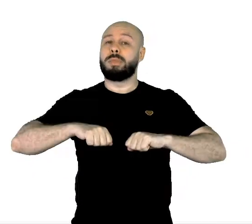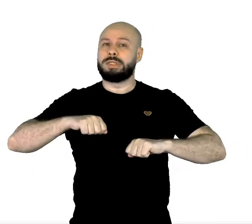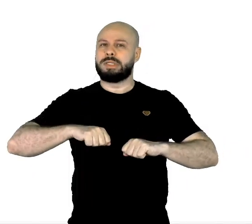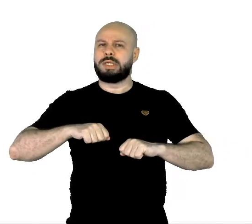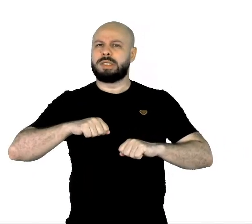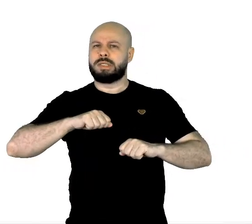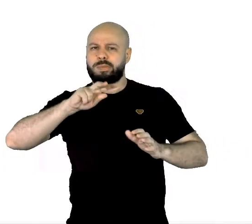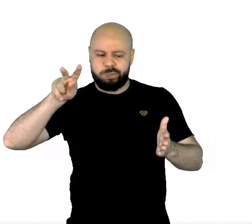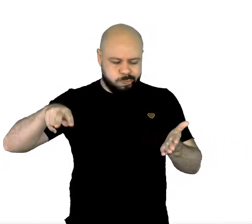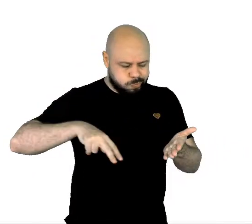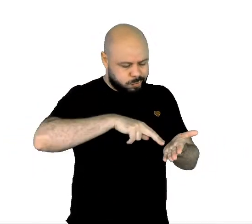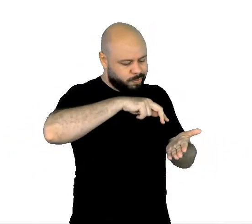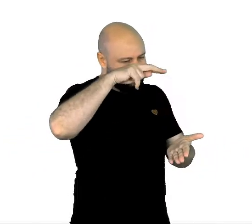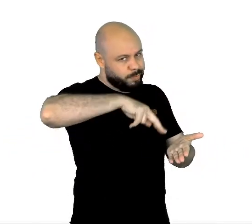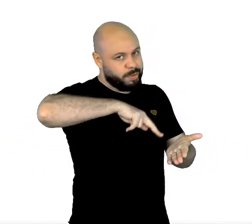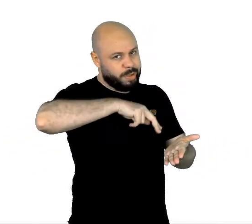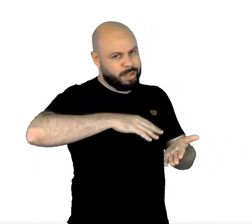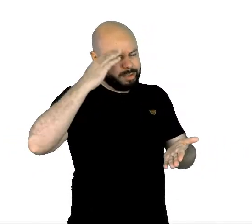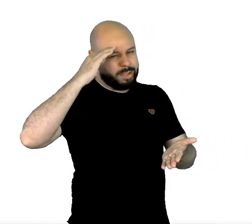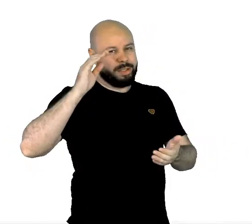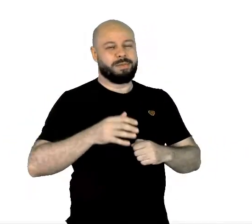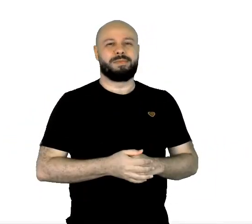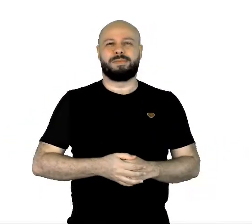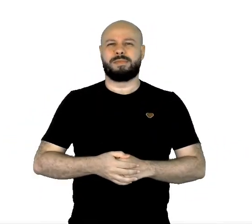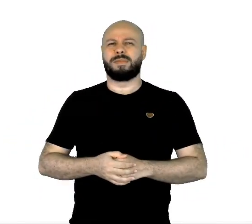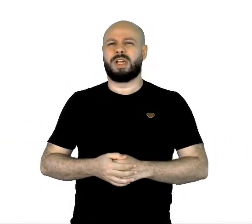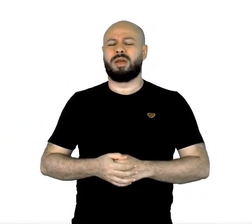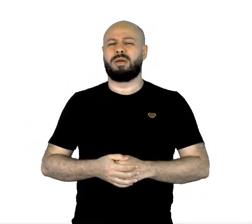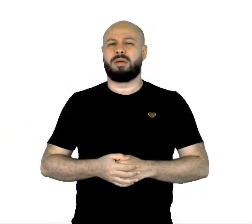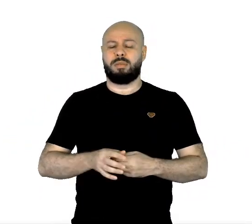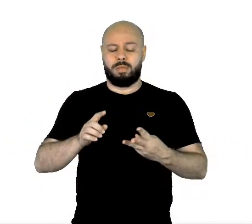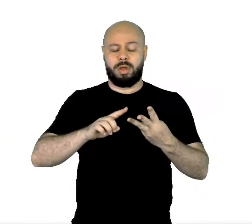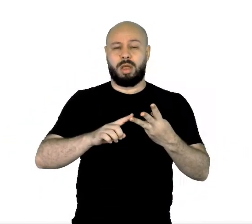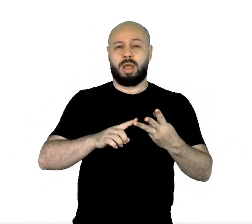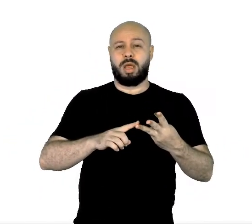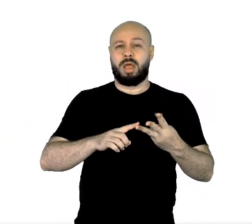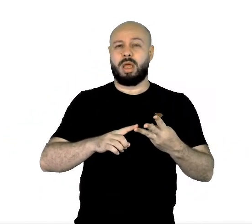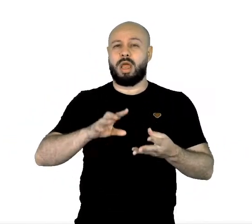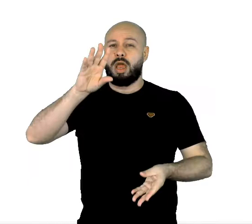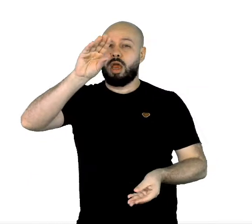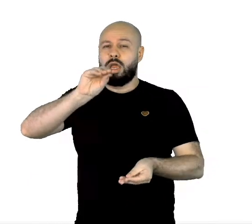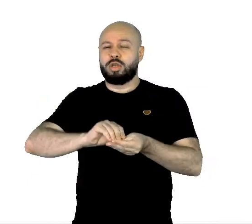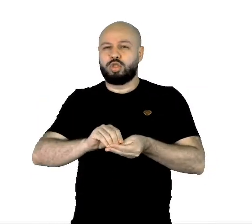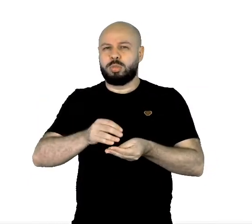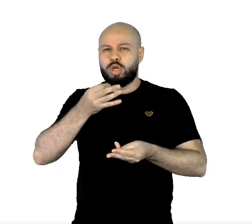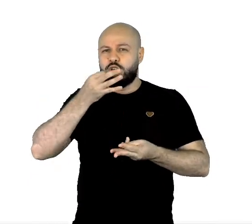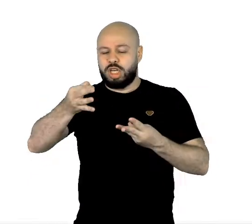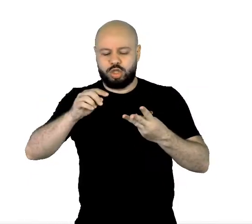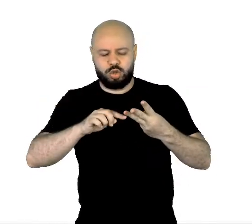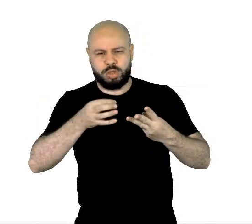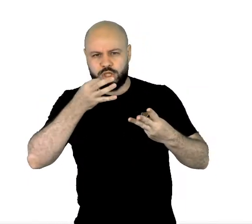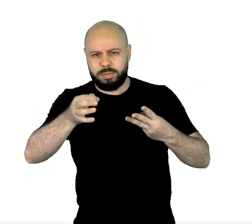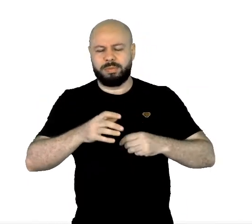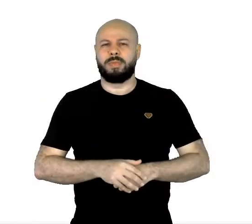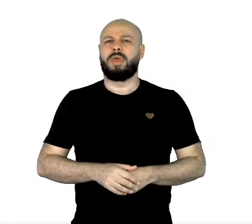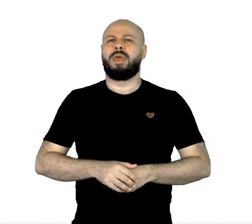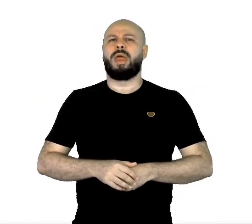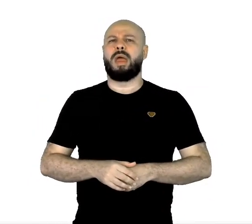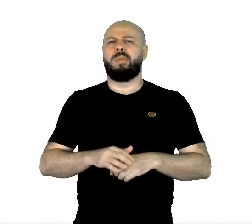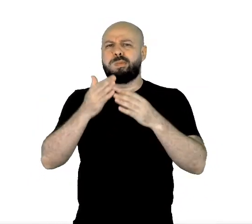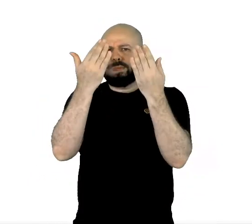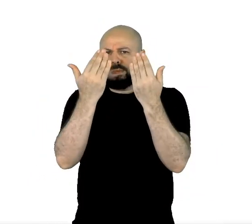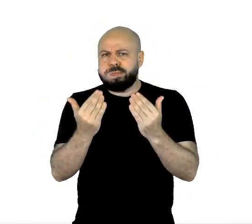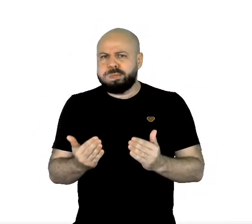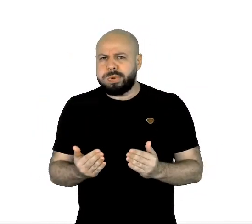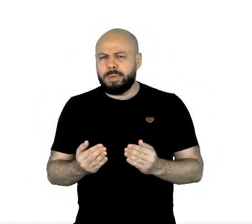texto original. E o que é o resumo crítico? Que, sem sombra de dúvidas, trata-se de uma análise com base